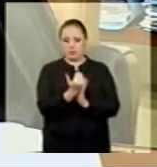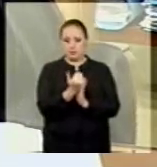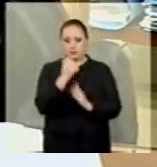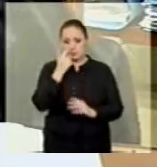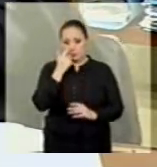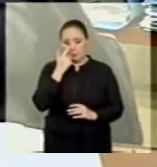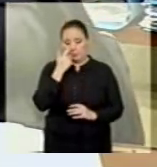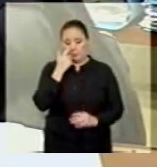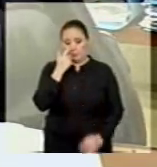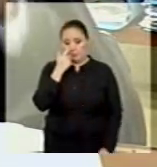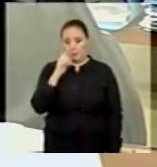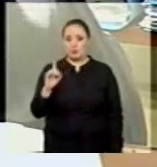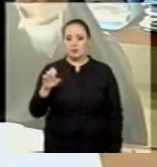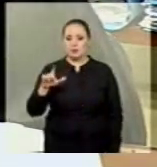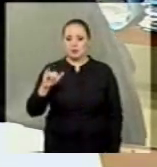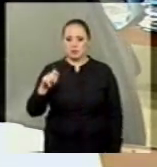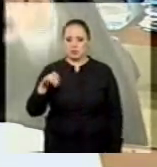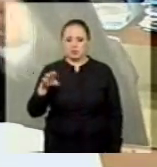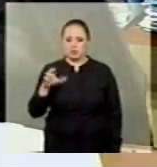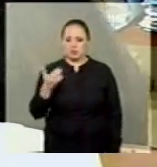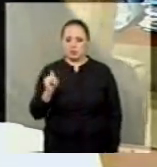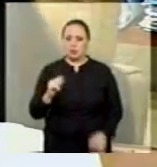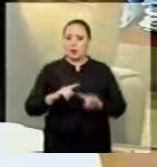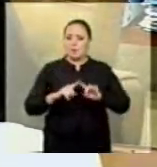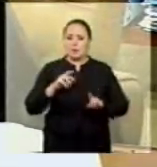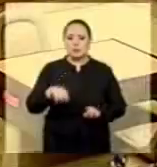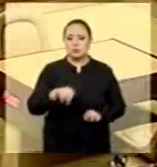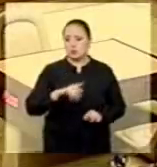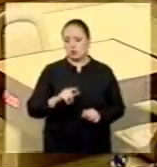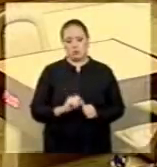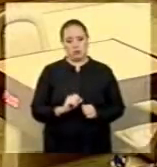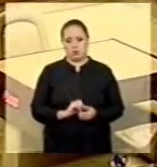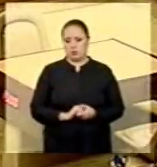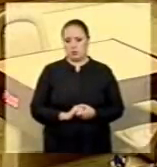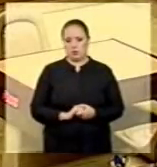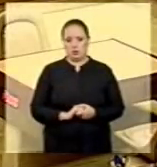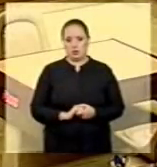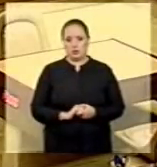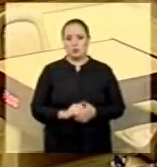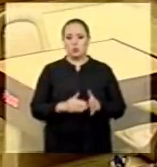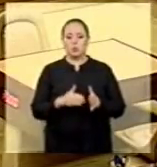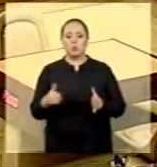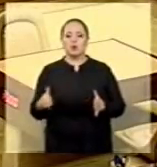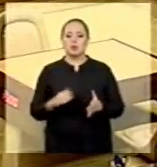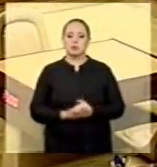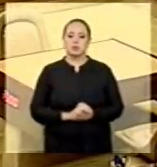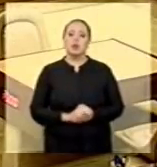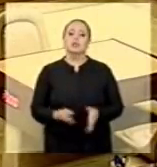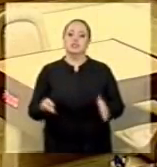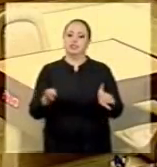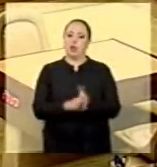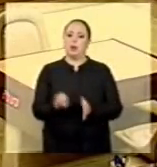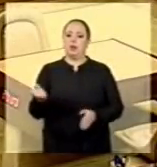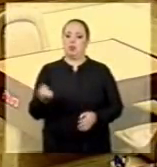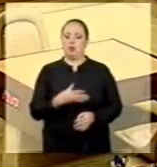para diligências. E essas diligências não se fazem no prazo. E vem um novo pedido